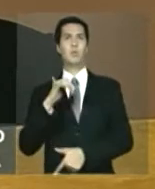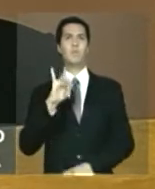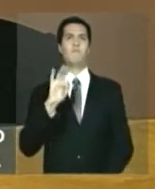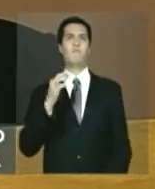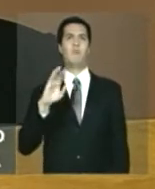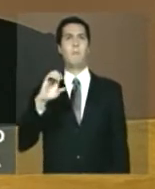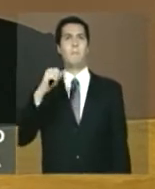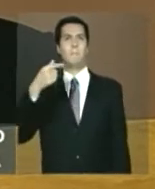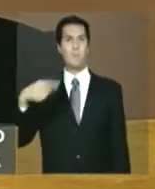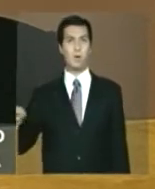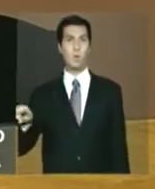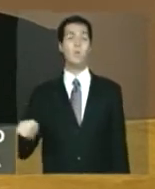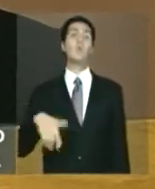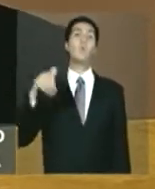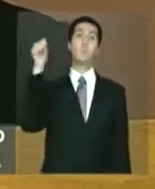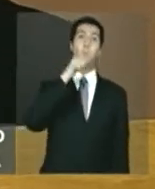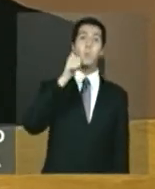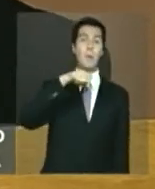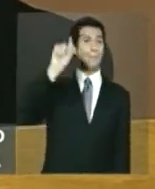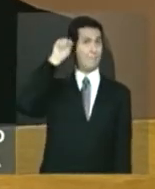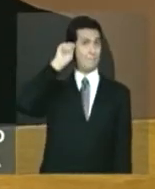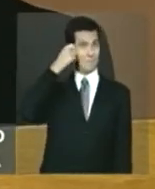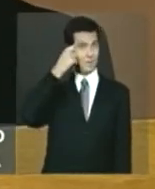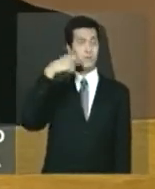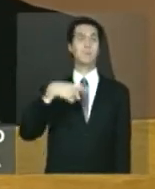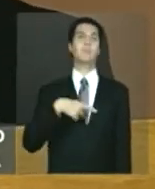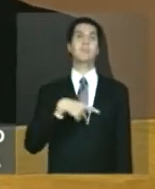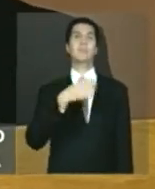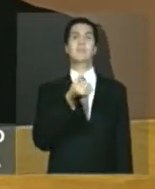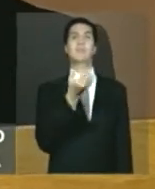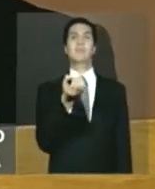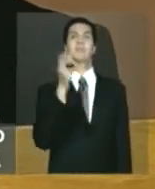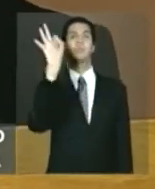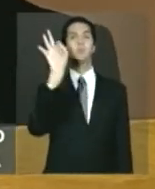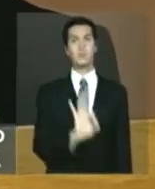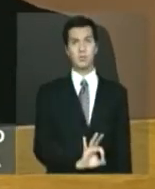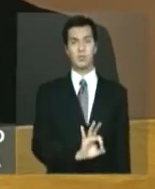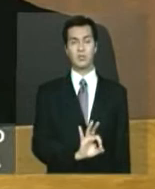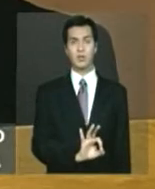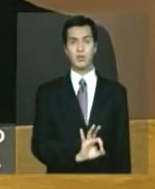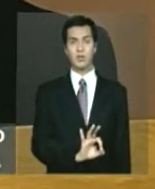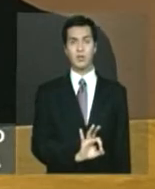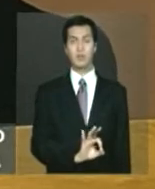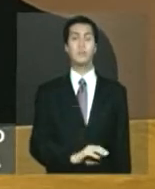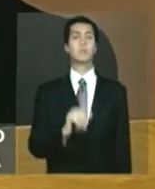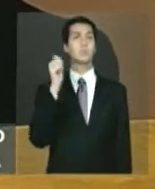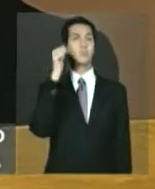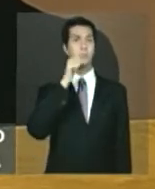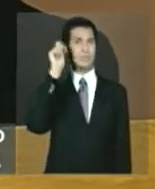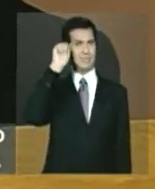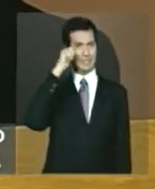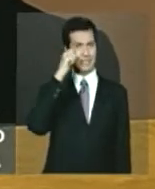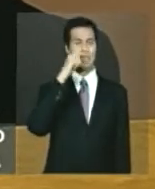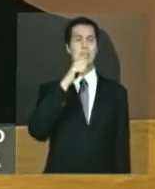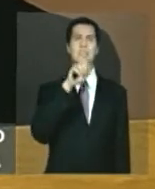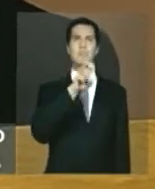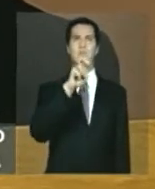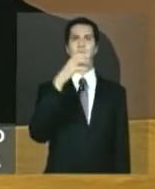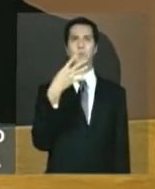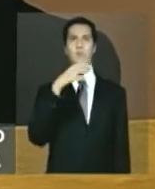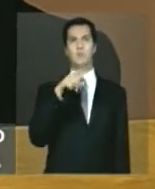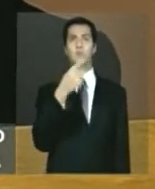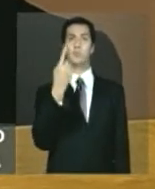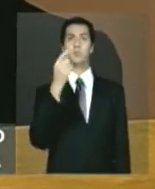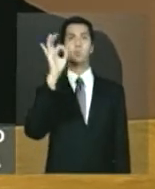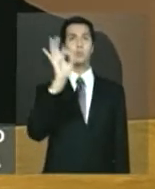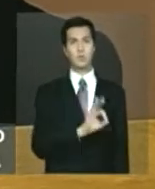proporção sobe para 60% e as negras de 54.1 se